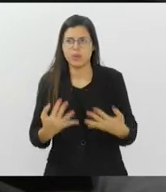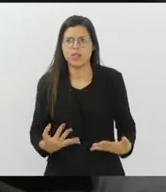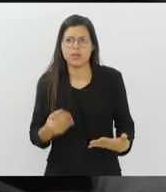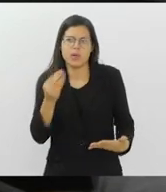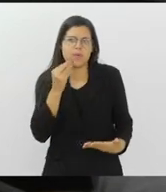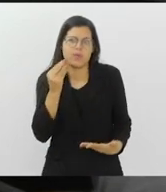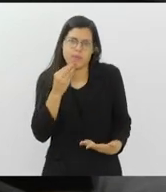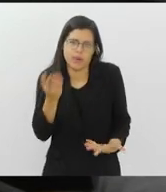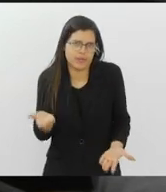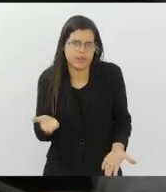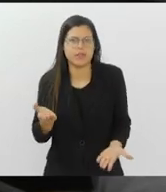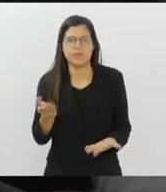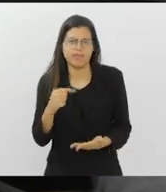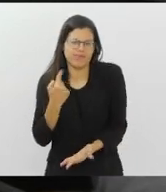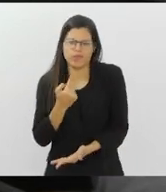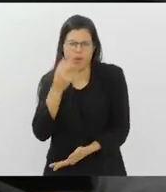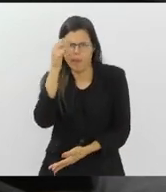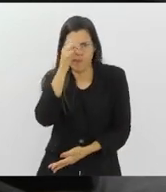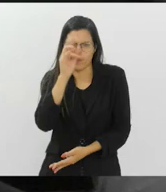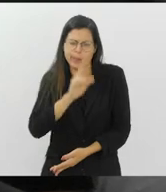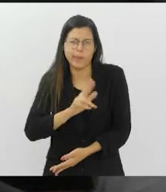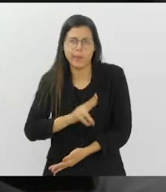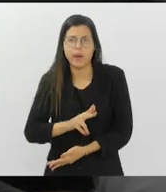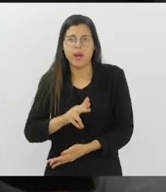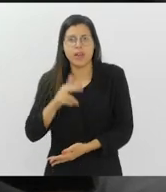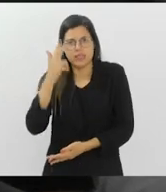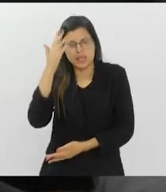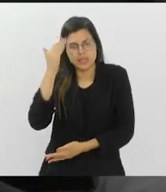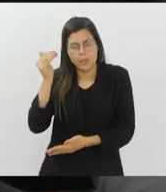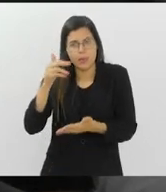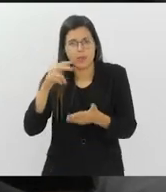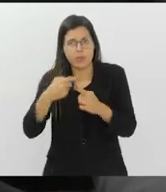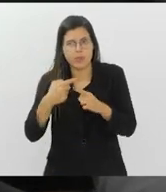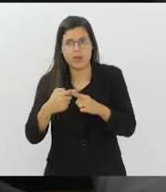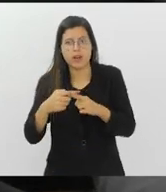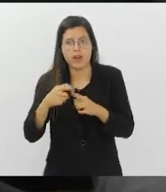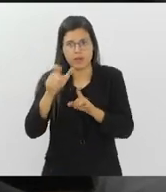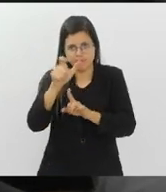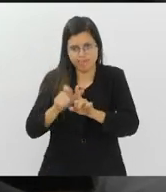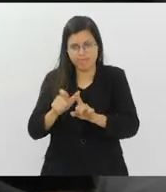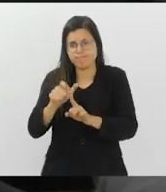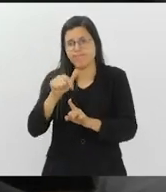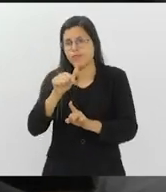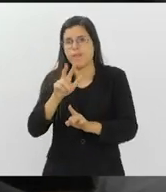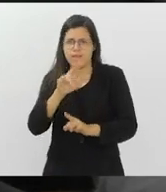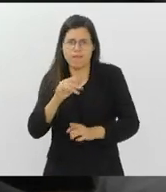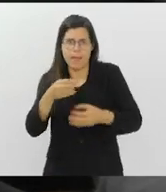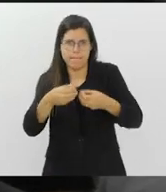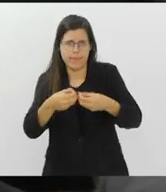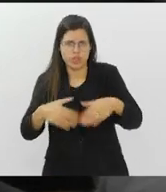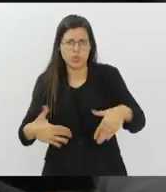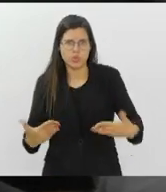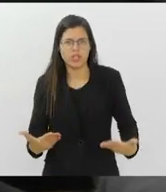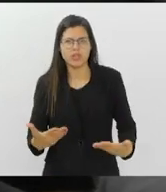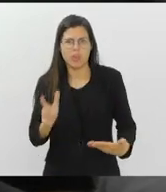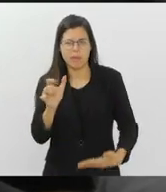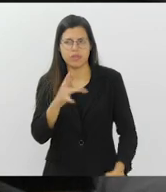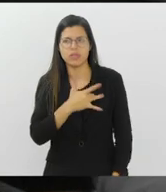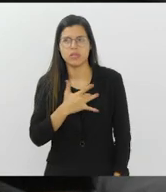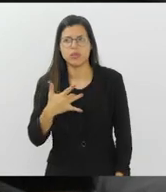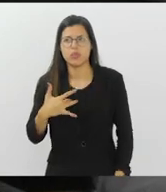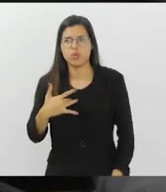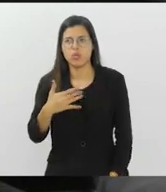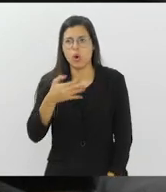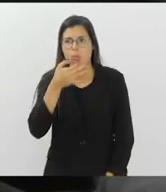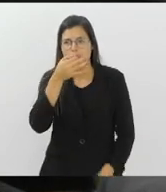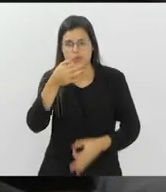aqui é bobo, a gente sabe que é porque aquele paciente provavelmente vai dar prejuízo ao plano de saúde. É, uma sugestão que eu dou é